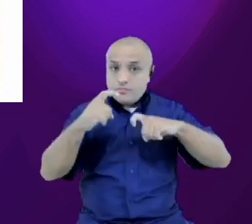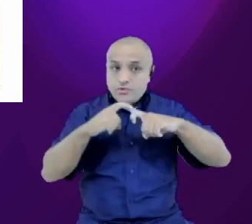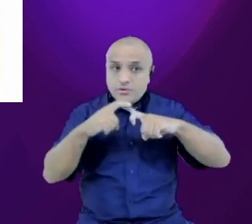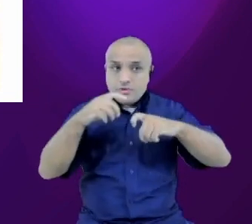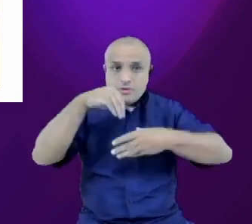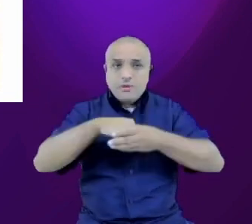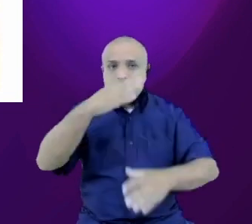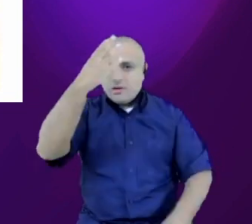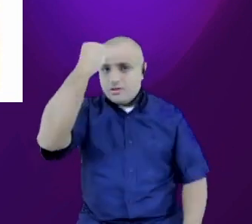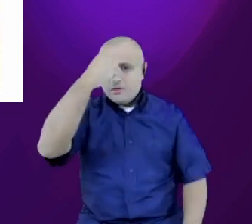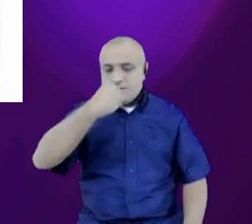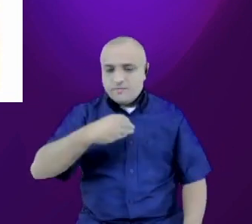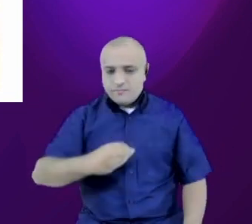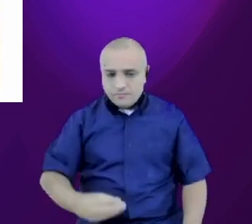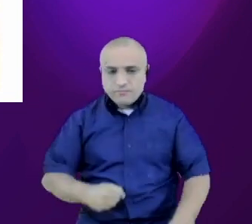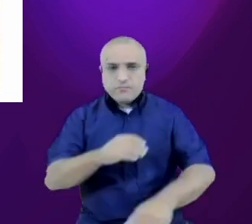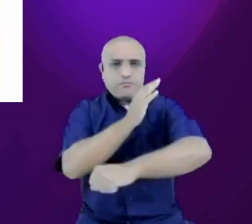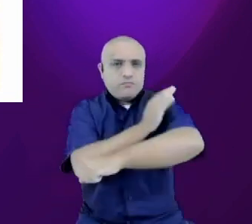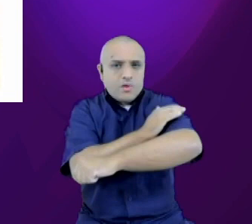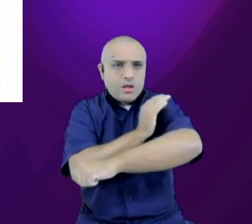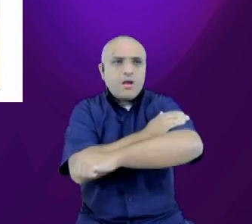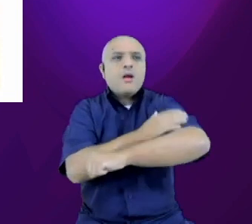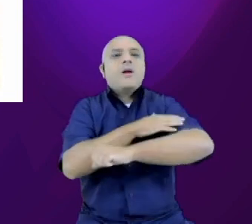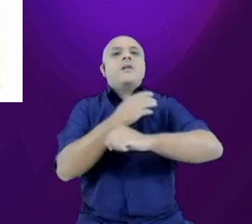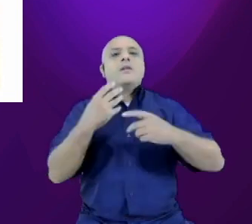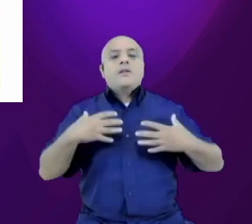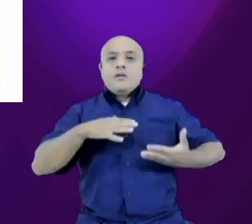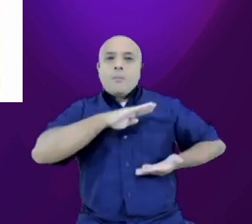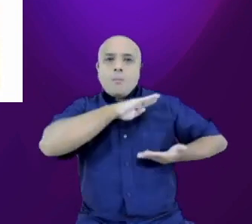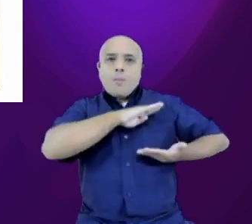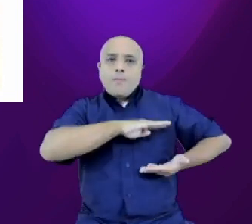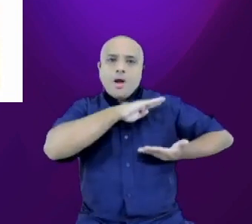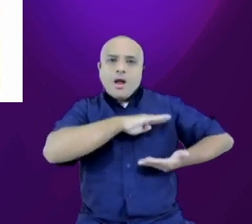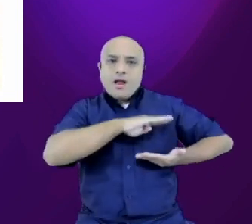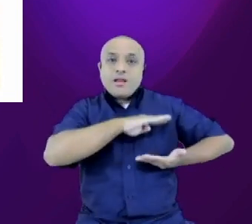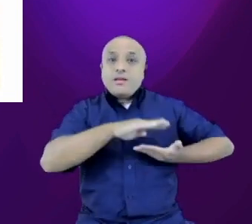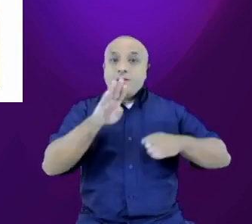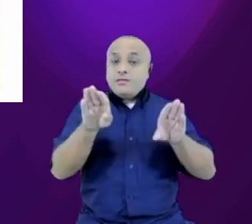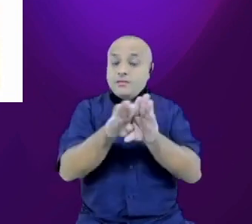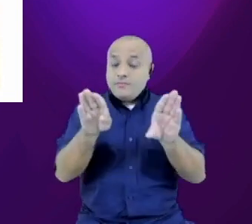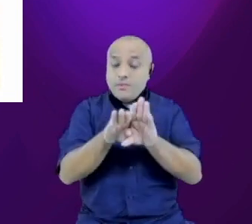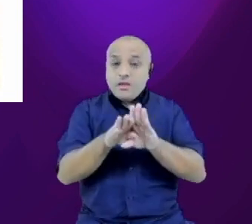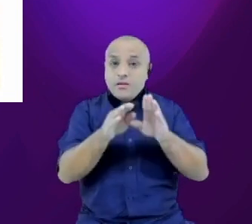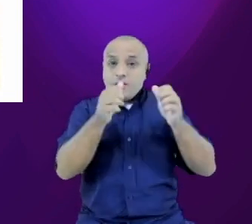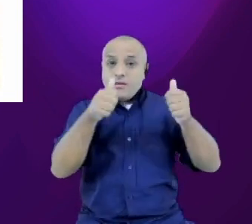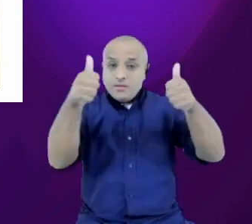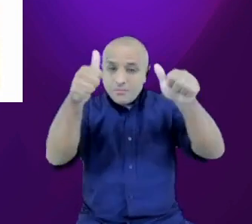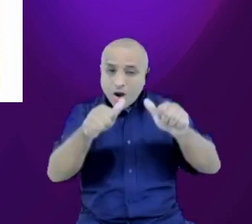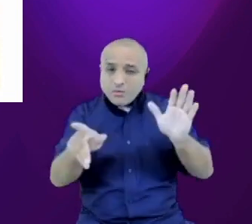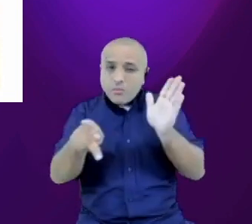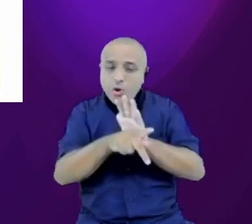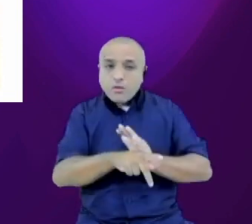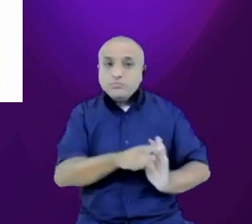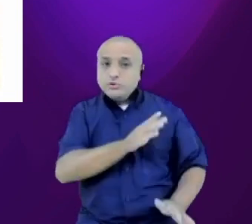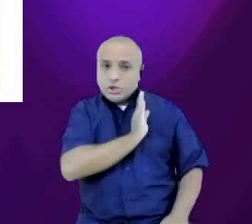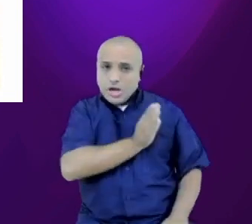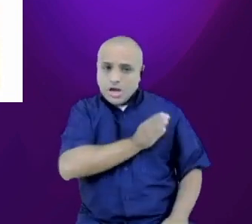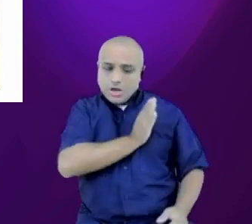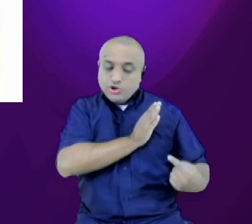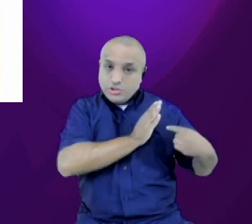radiologia musculoesquelética, neuroradiologia, radiologia mamária, imagem cardíaca, e a gente está em fase de implementação também